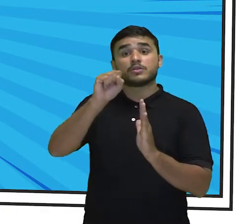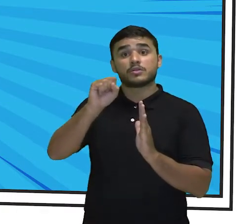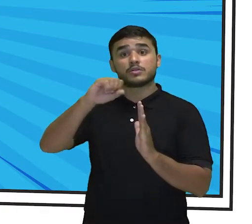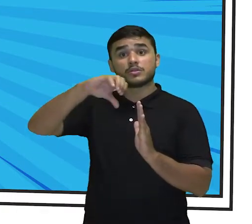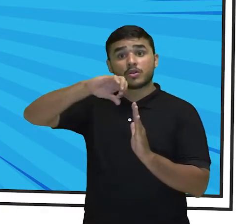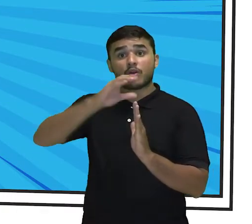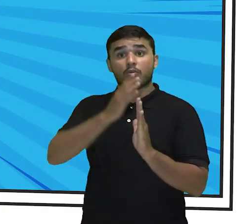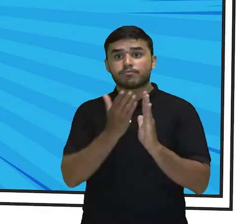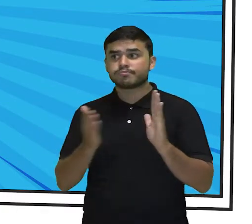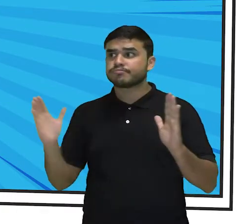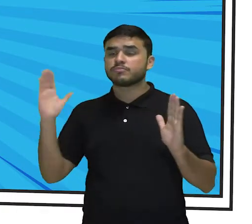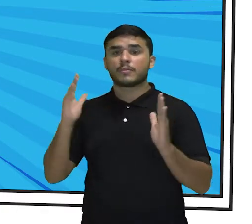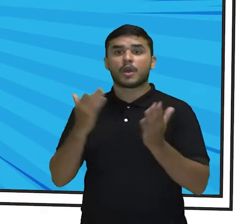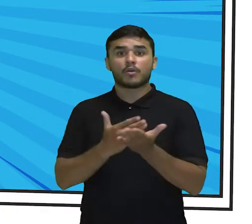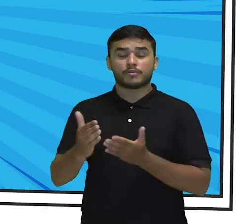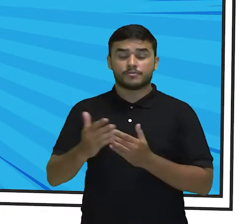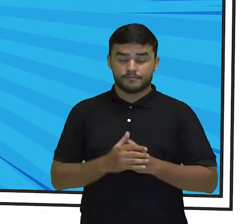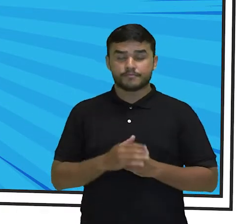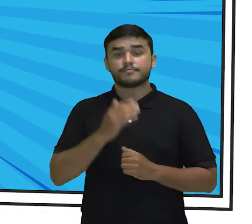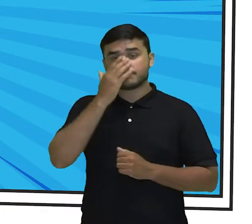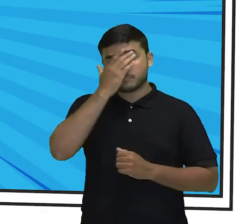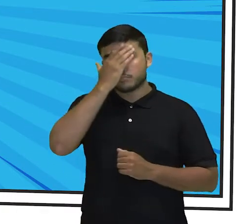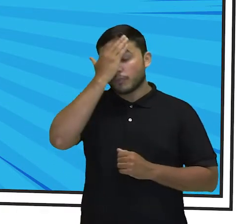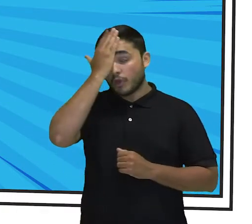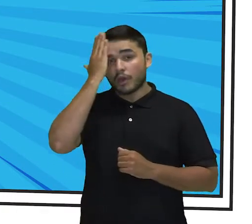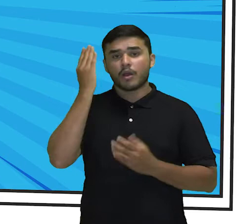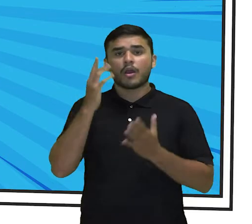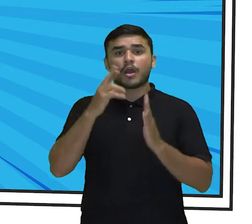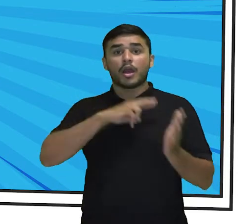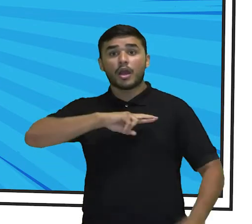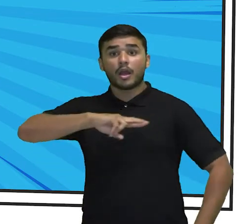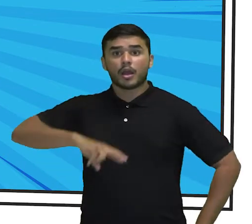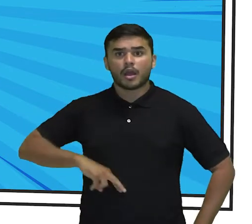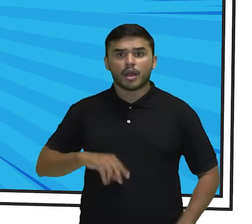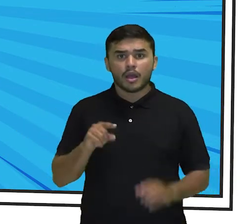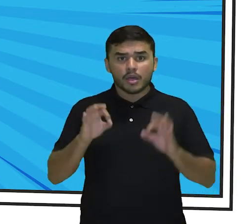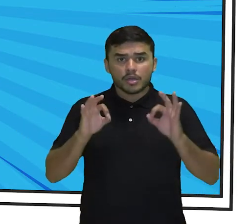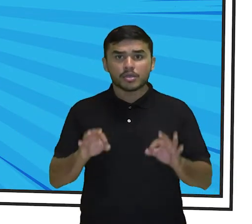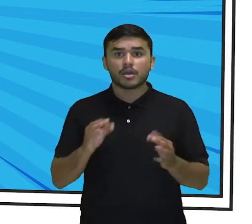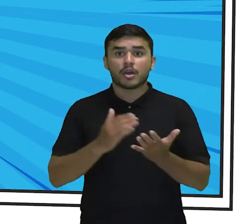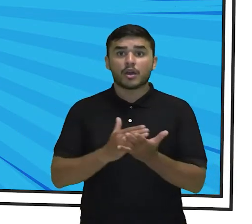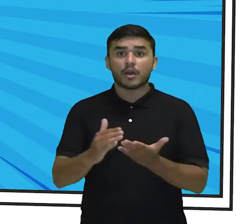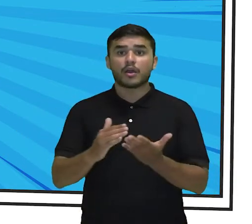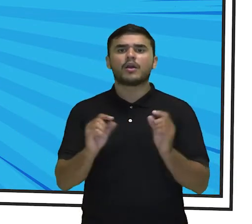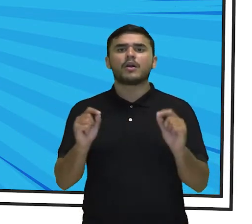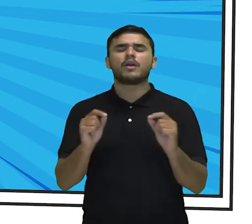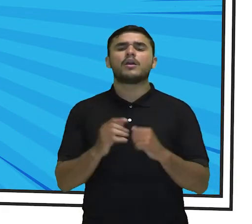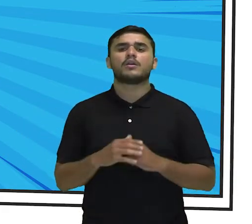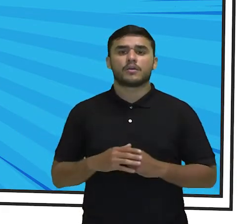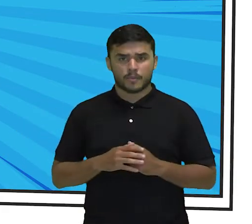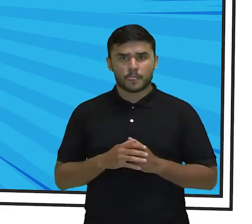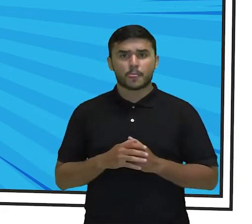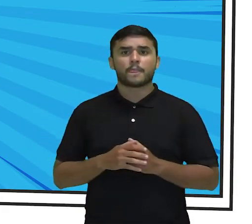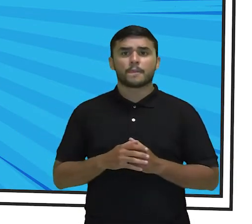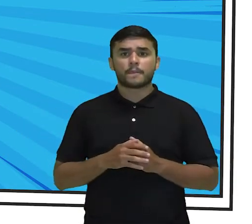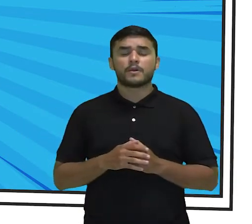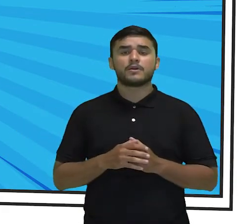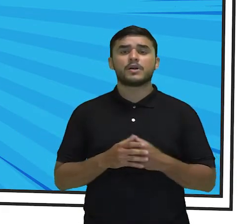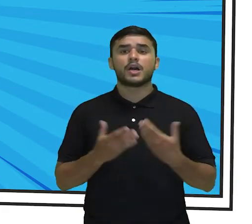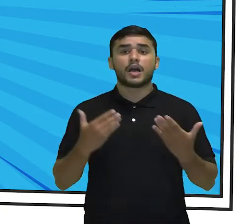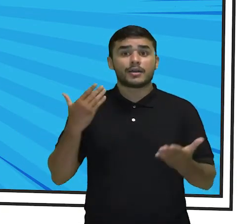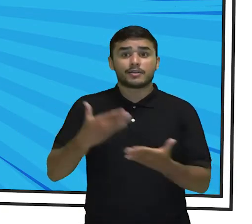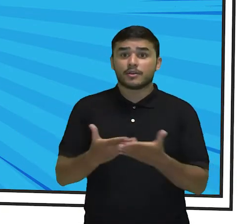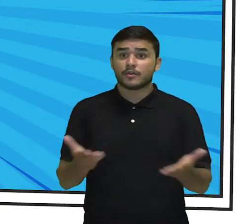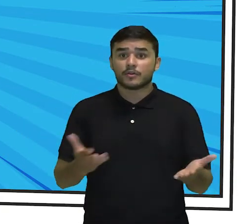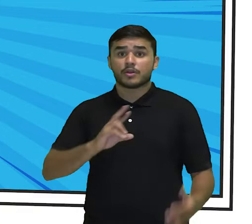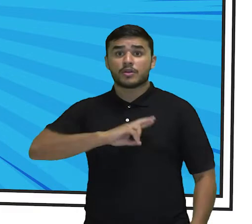Agora, veja o que você anotou. Veja essas datas que você colocou aí no papel, colocou aí para você visualizar.